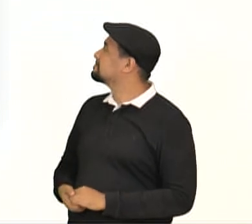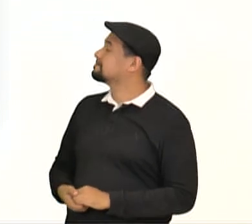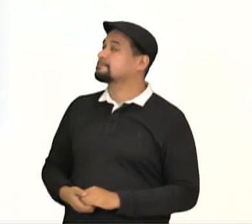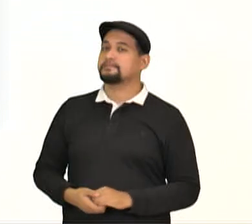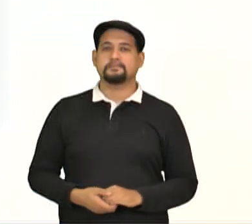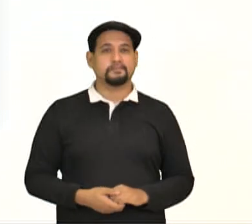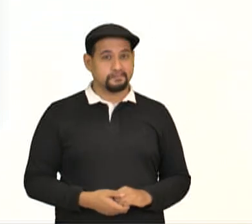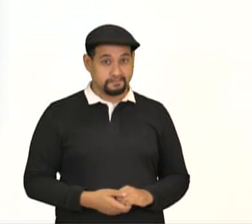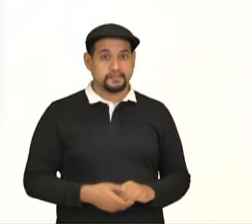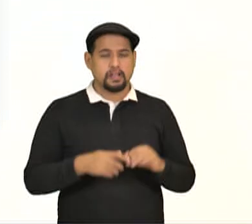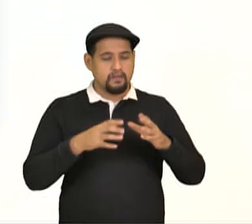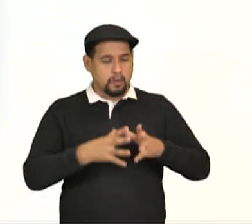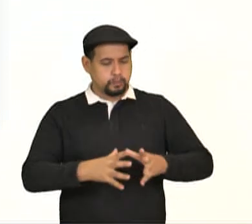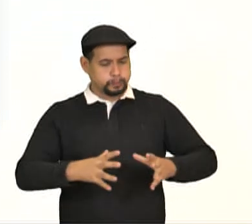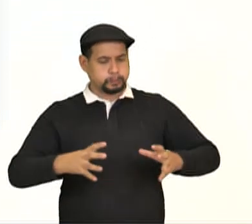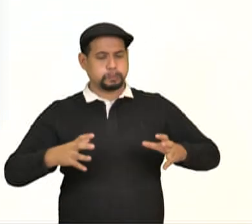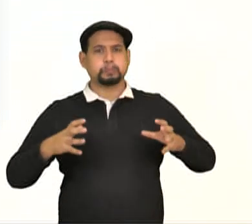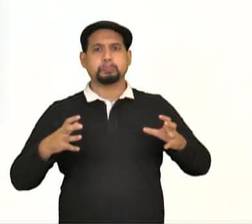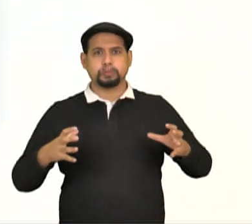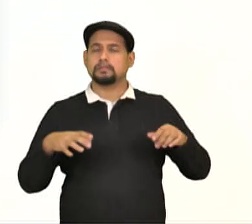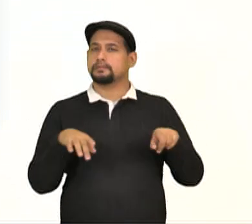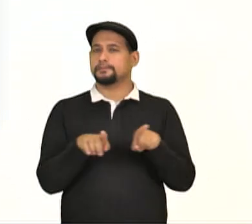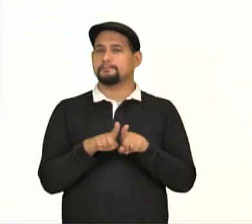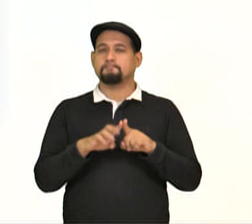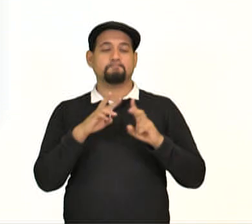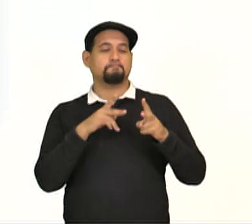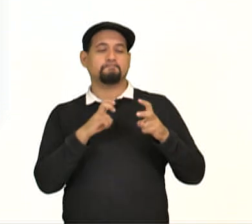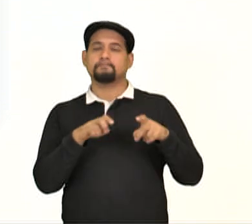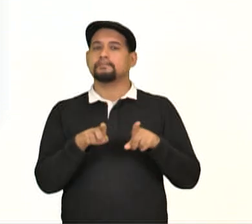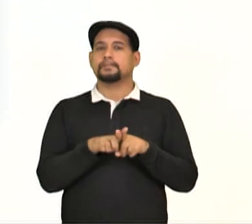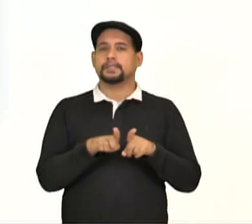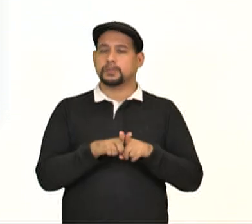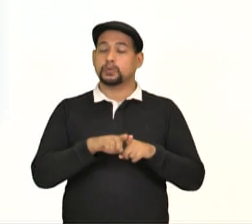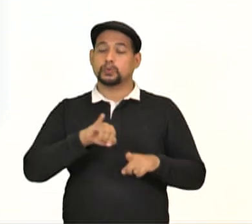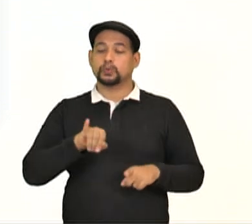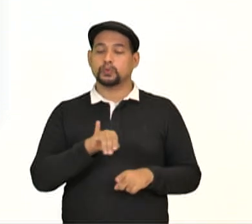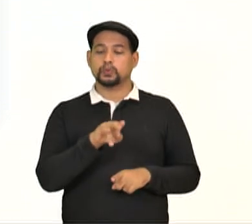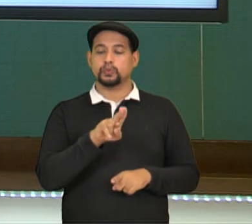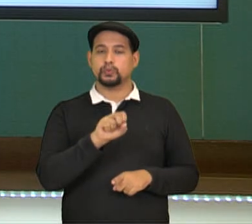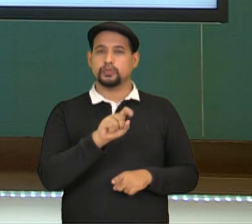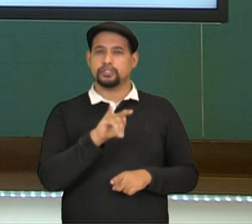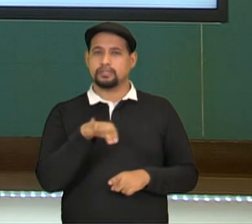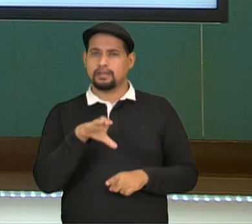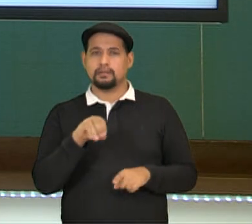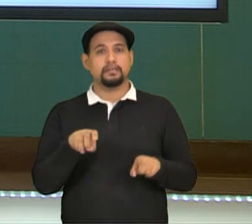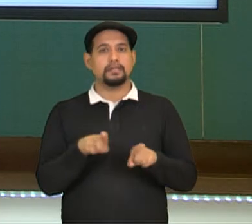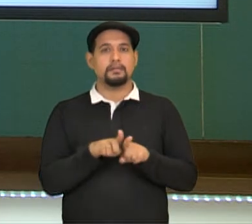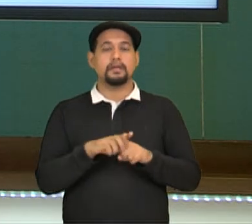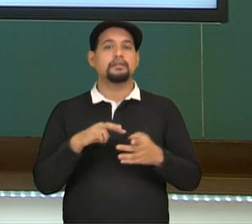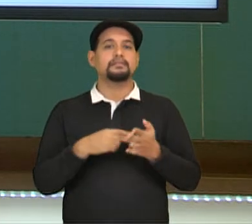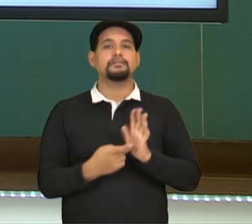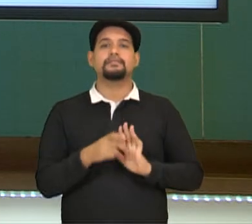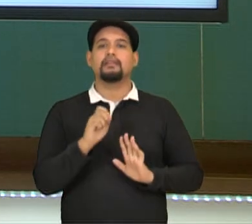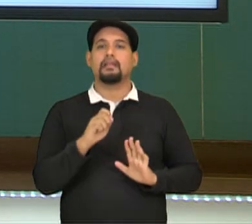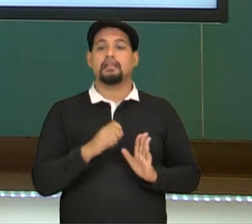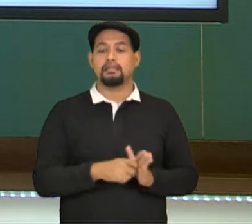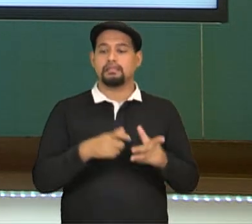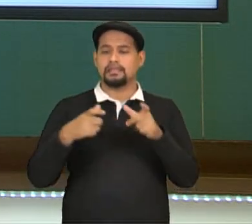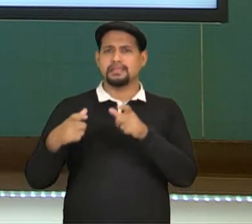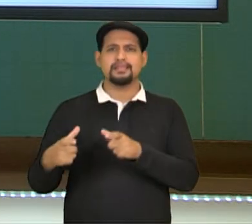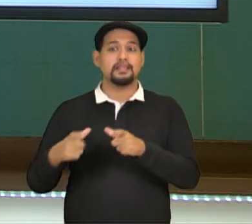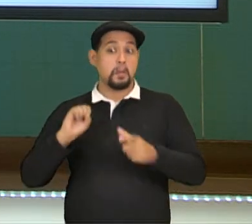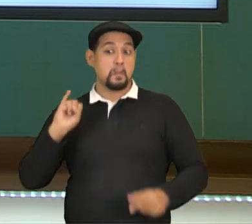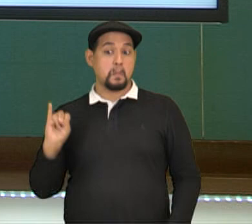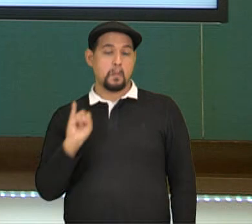extensão desse império. E a gente já viu o Justiniano ali logo de cara, e a gente vai ver que ele é um dos imperadores